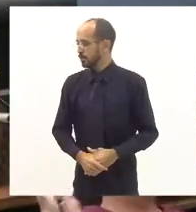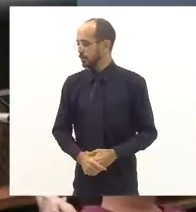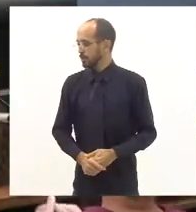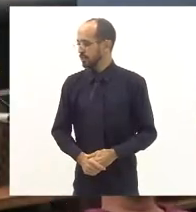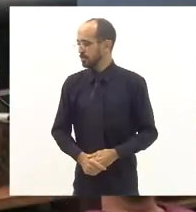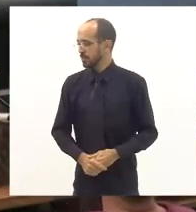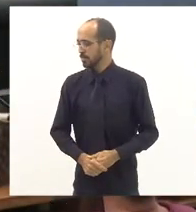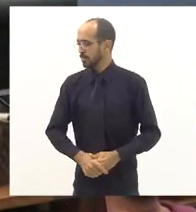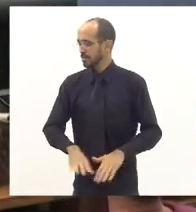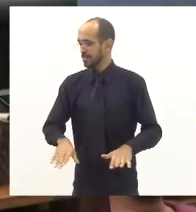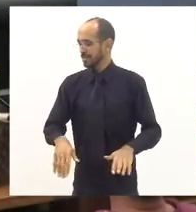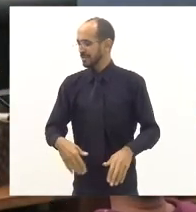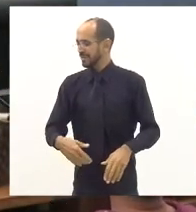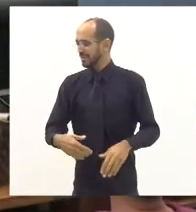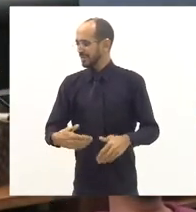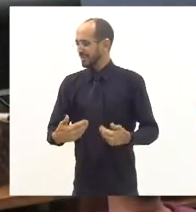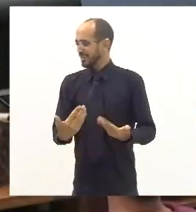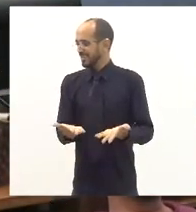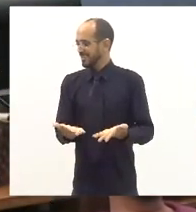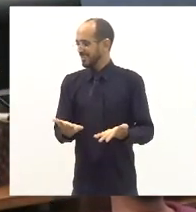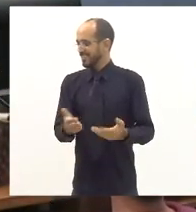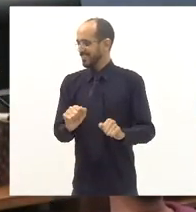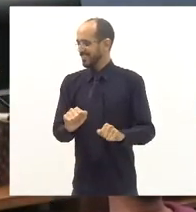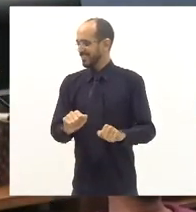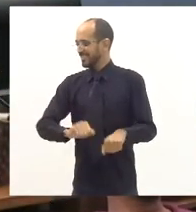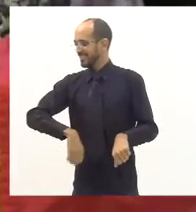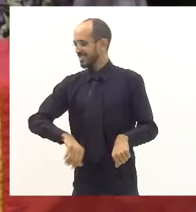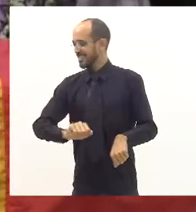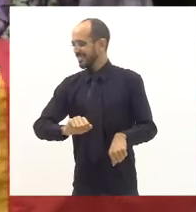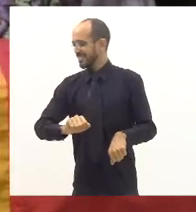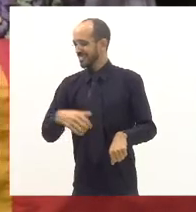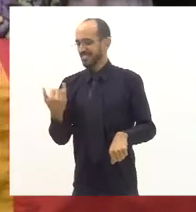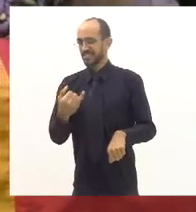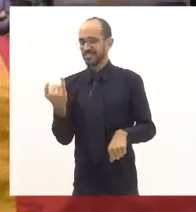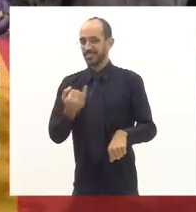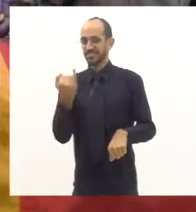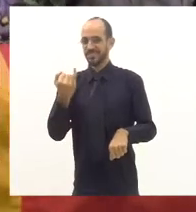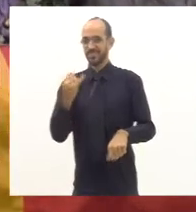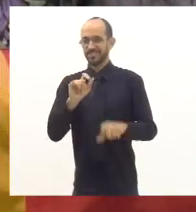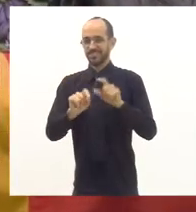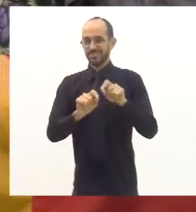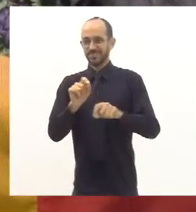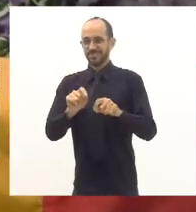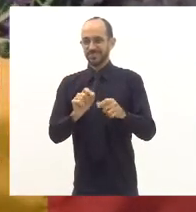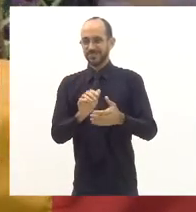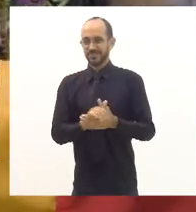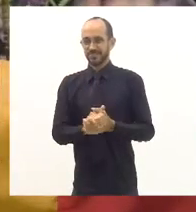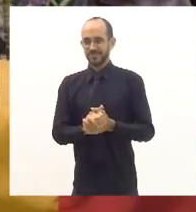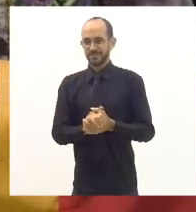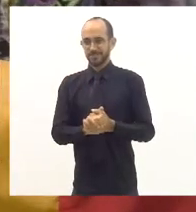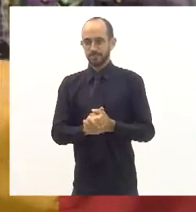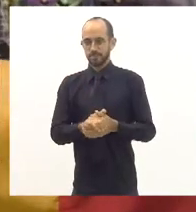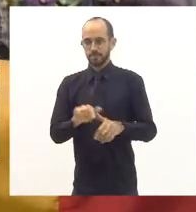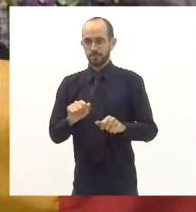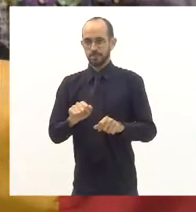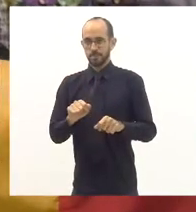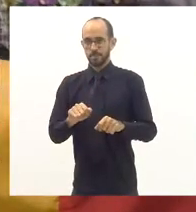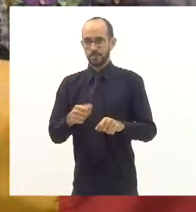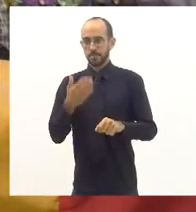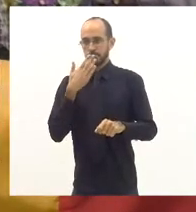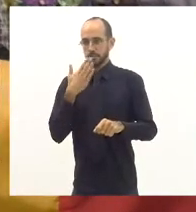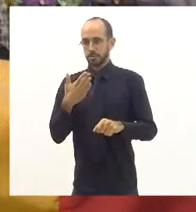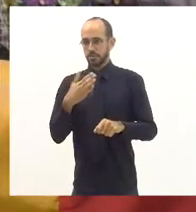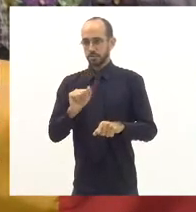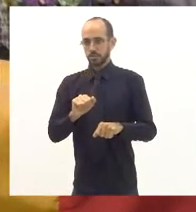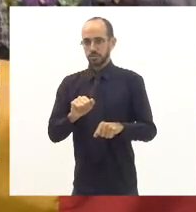Major Elton, obrigado pela tua presença aqui. Isso é muito importante, contar com a presença dos órgãos. Mas eu queria te pedir um dever de casa